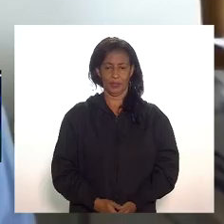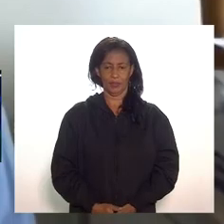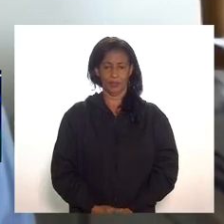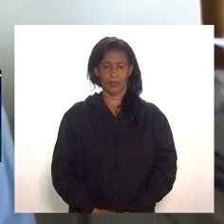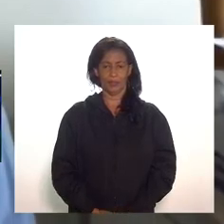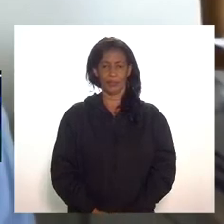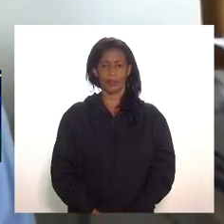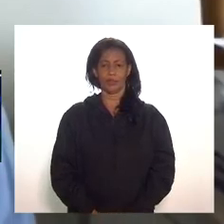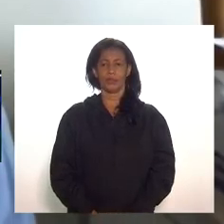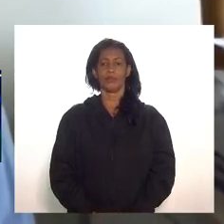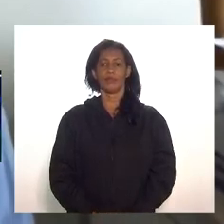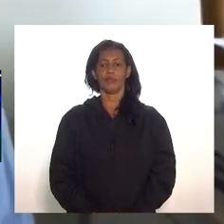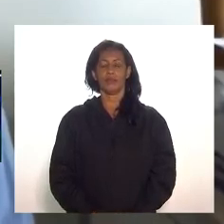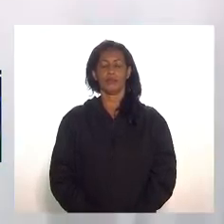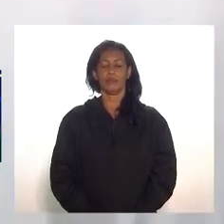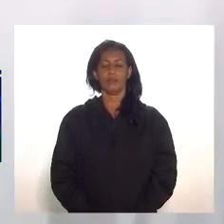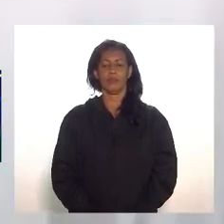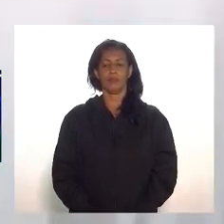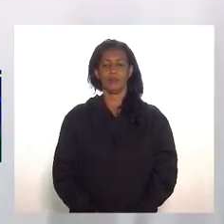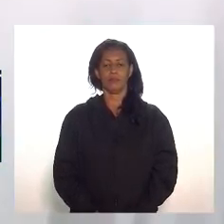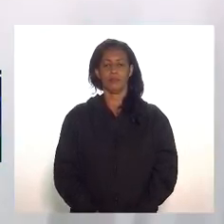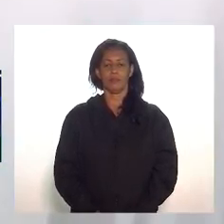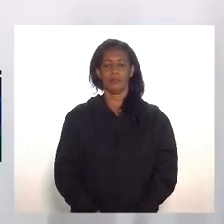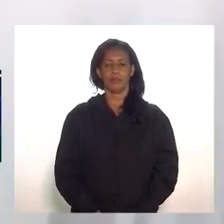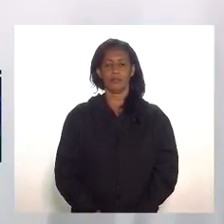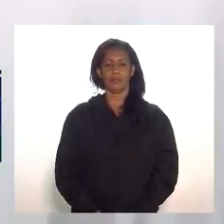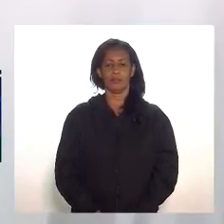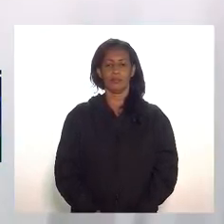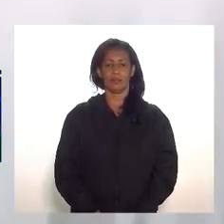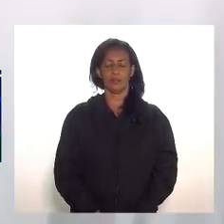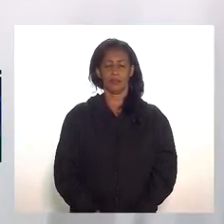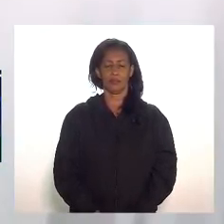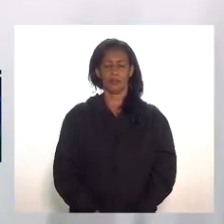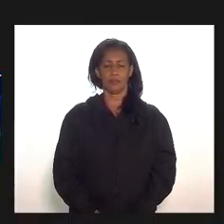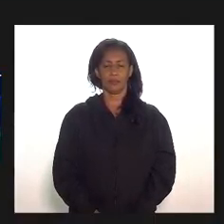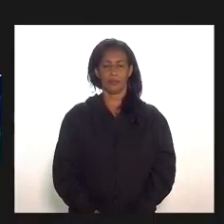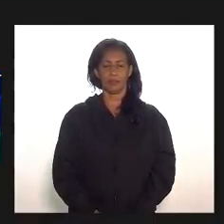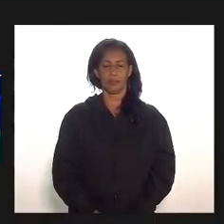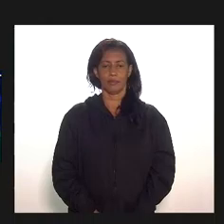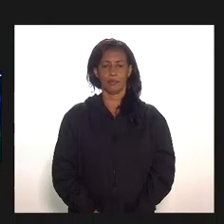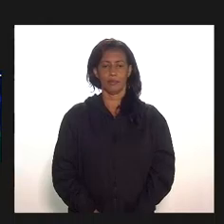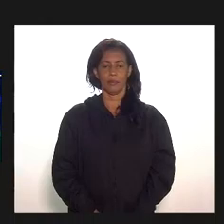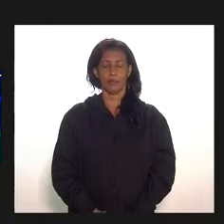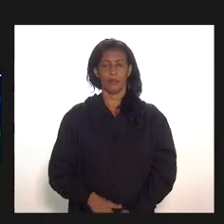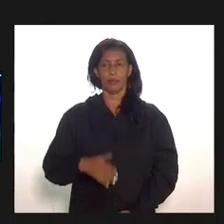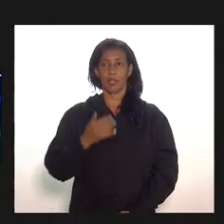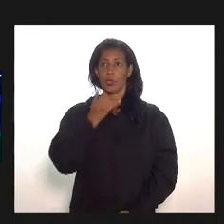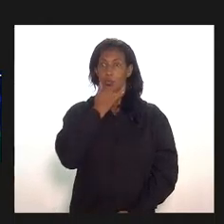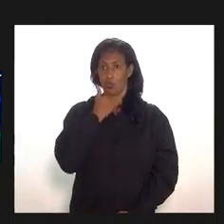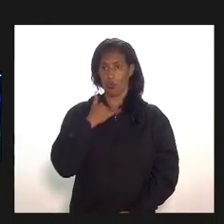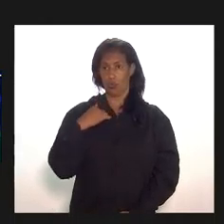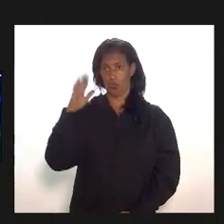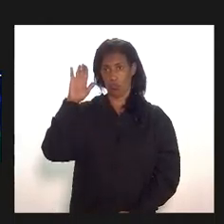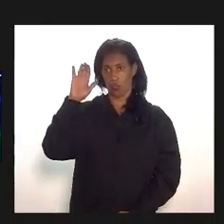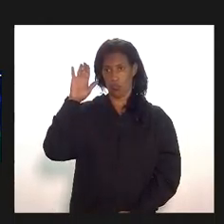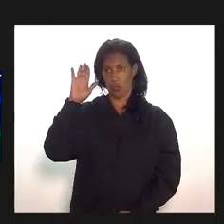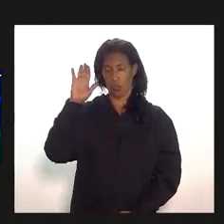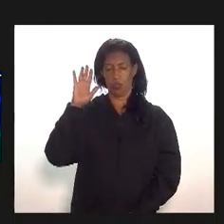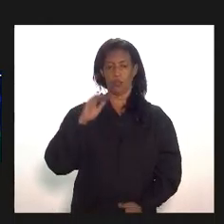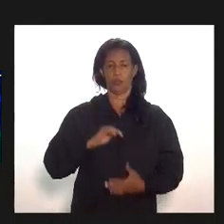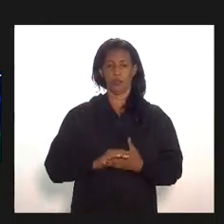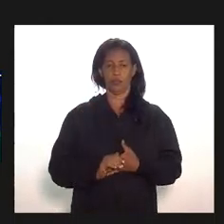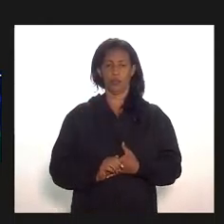Quem pediu a parte, por favor? A parte do deputado Rodrigo Amorim, concedida a parte. Deputado Luiz Paulo. Sou eu. Deputado Luiz Paulo, de